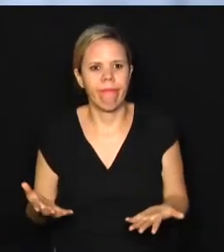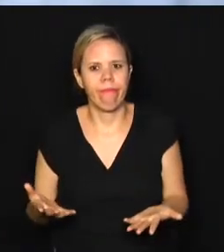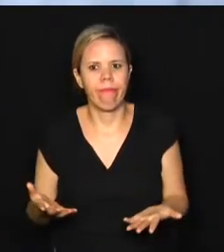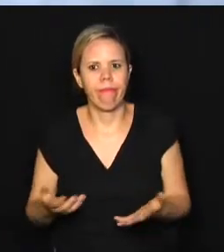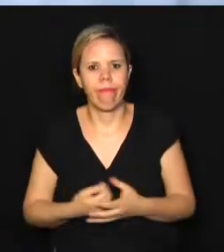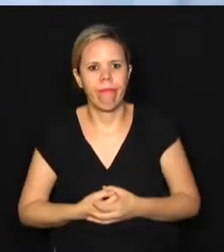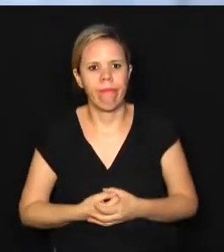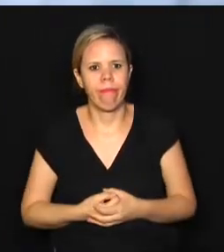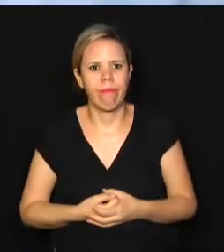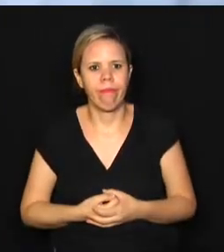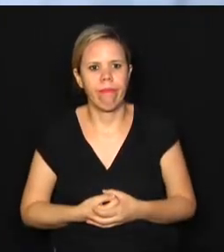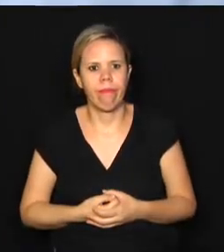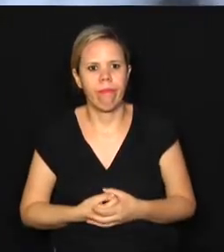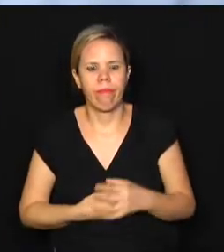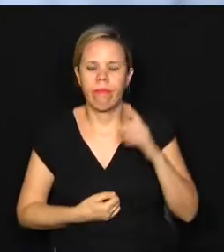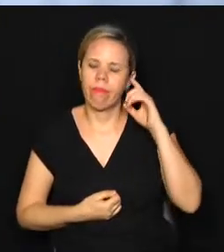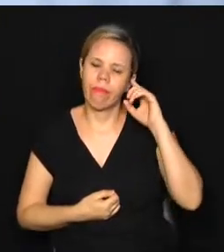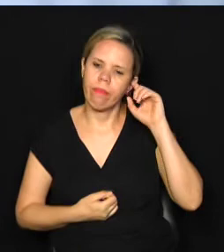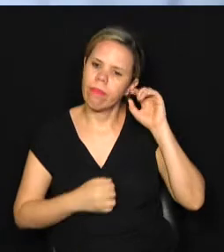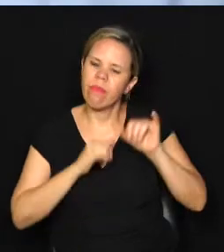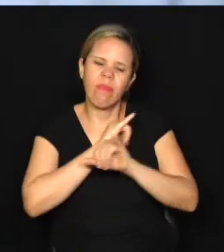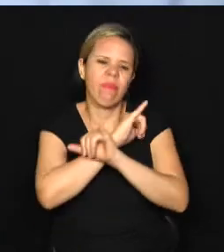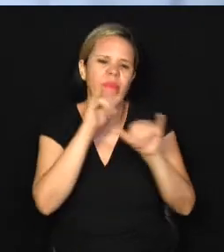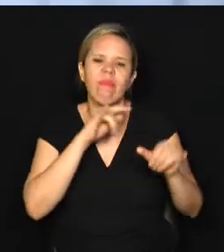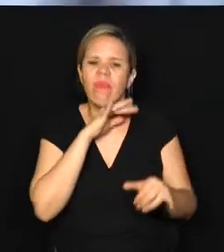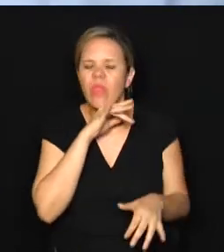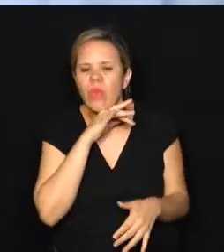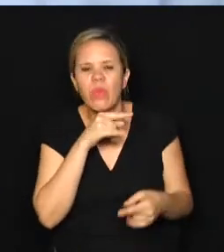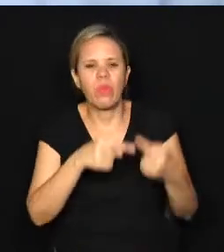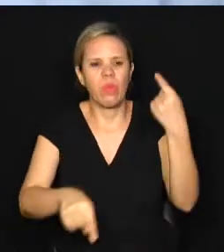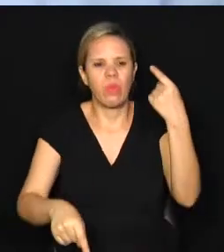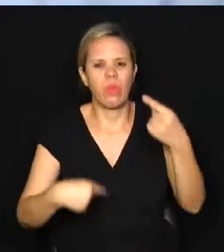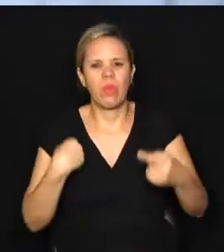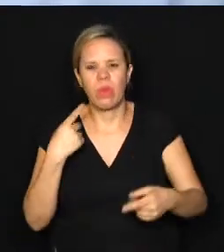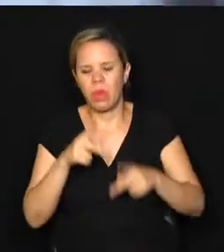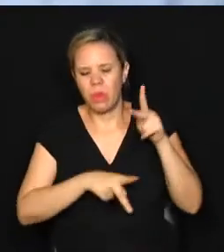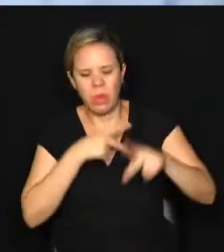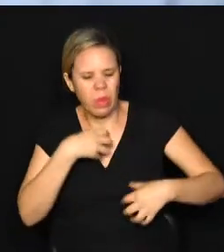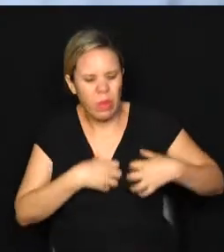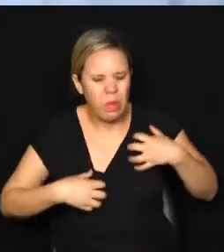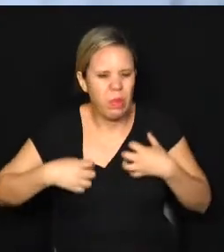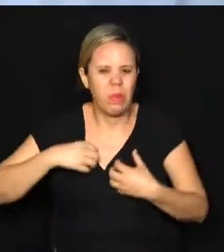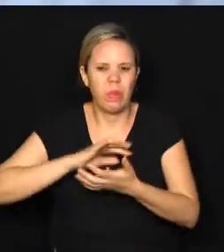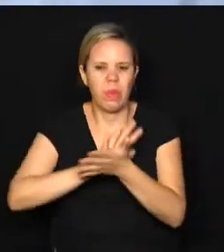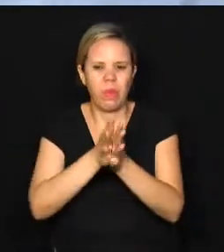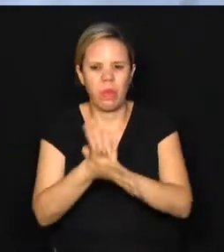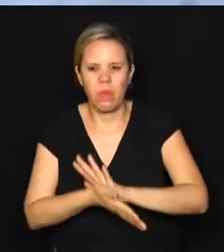extraordinária, de notícias travadas para desgastar as pessoas, para humilhar.